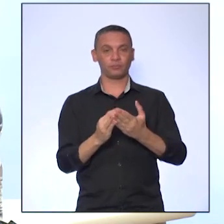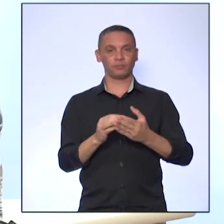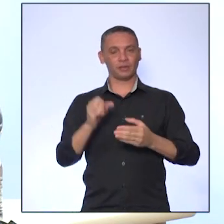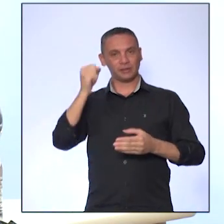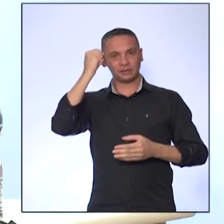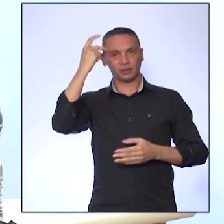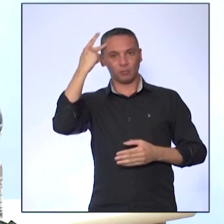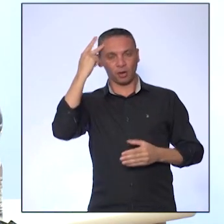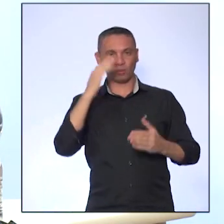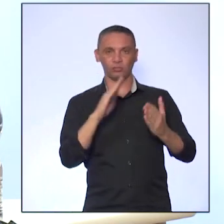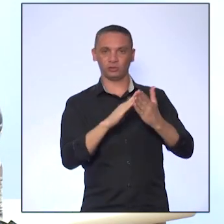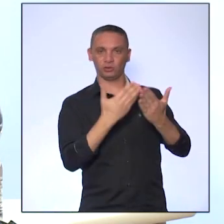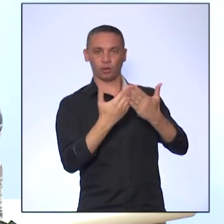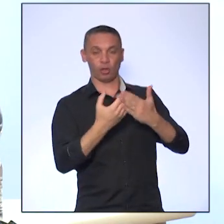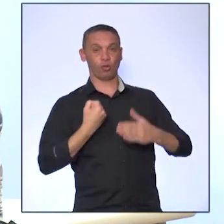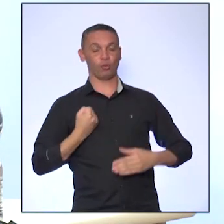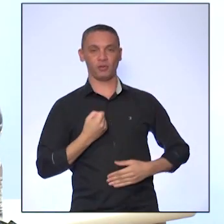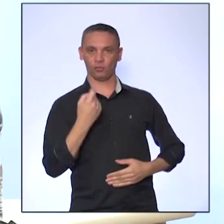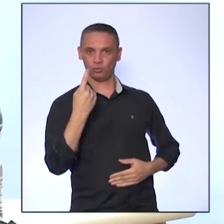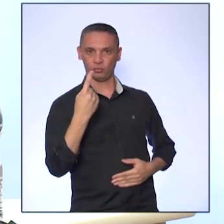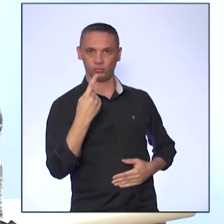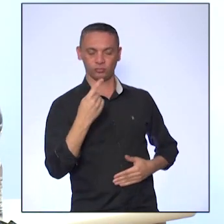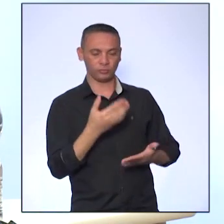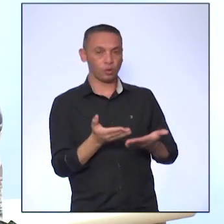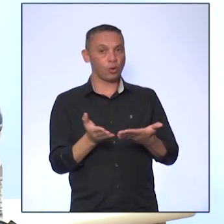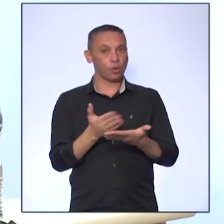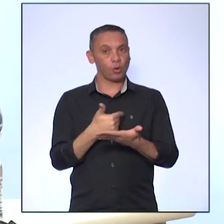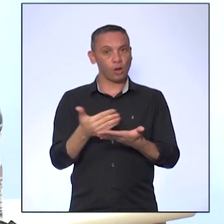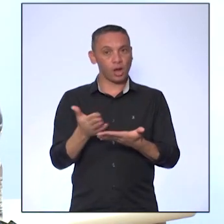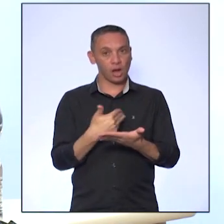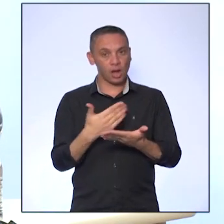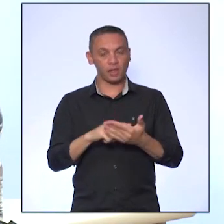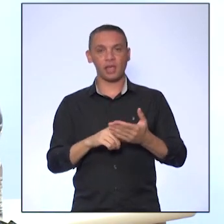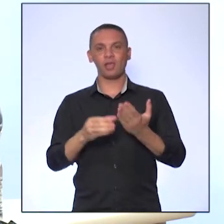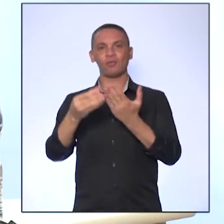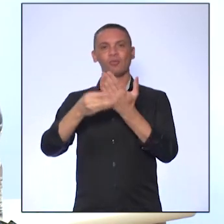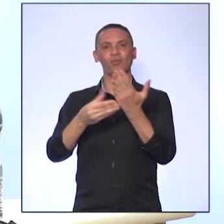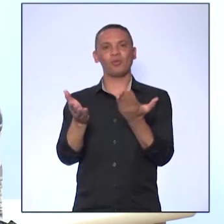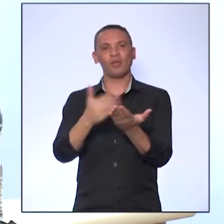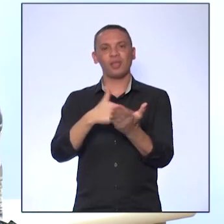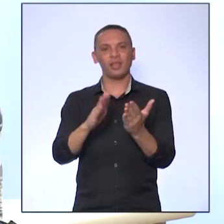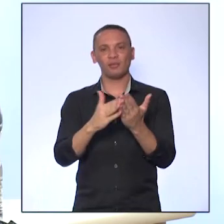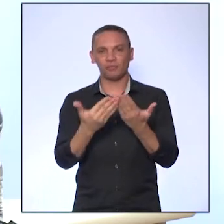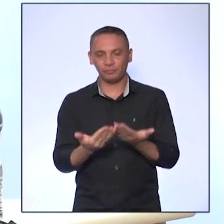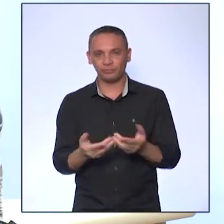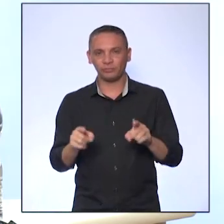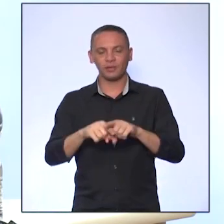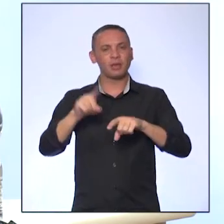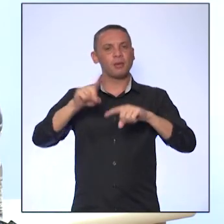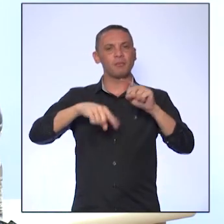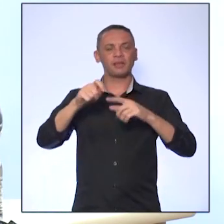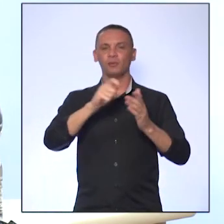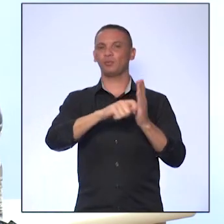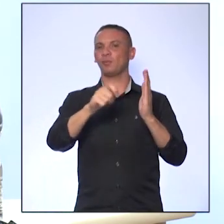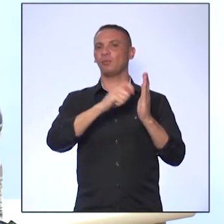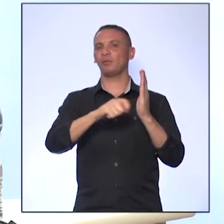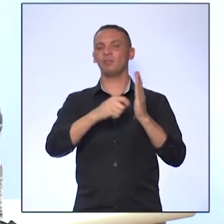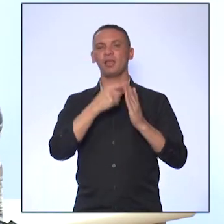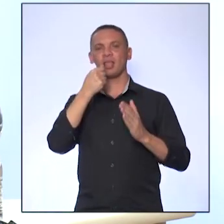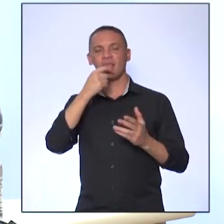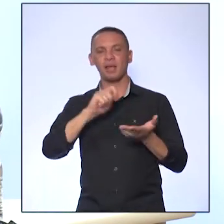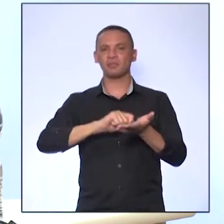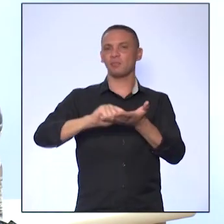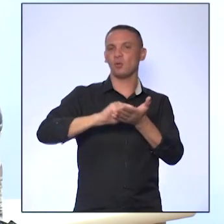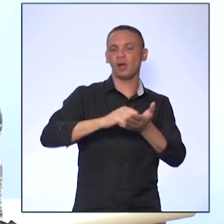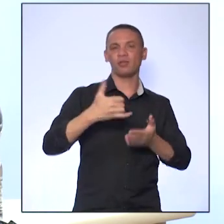volume número 1. Vai separar o seu caderno, o seu livro e o seu material de uso diário, lápis,